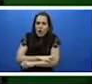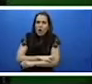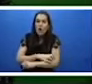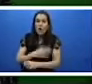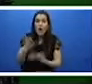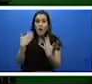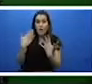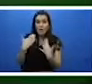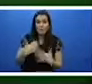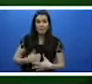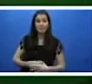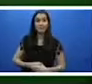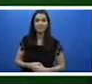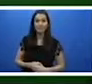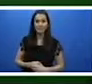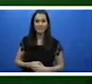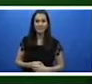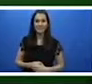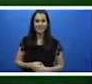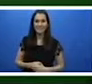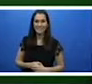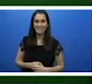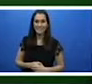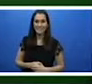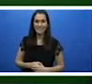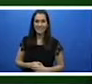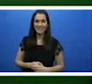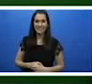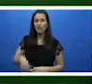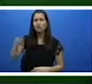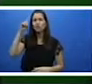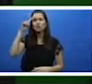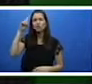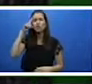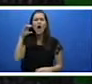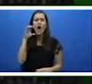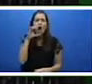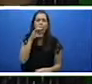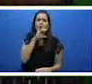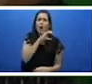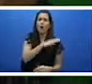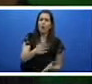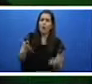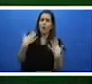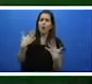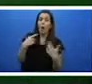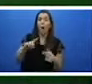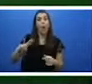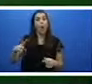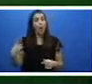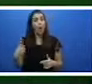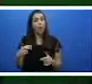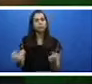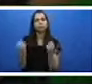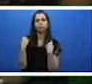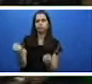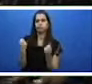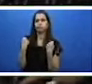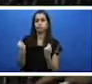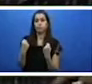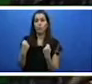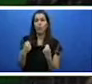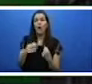mais tempo. É por este motivo. Em dias quentes, ou depois de fazer exercícios intensos, os